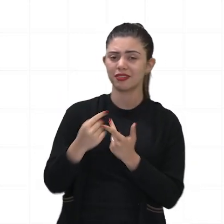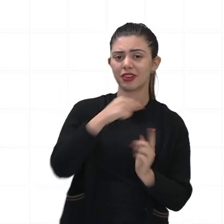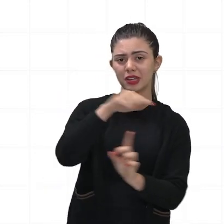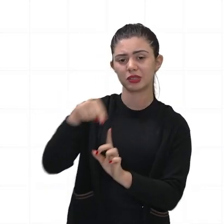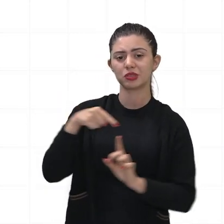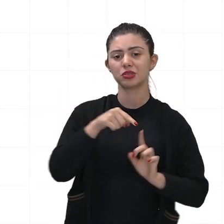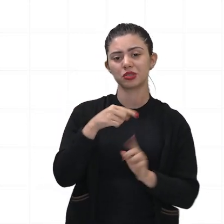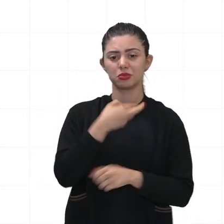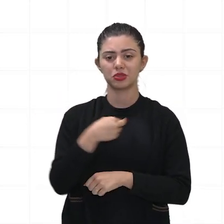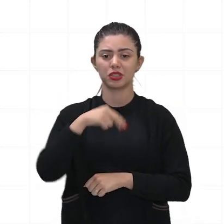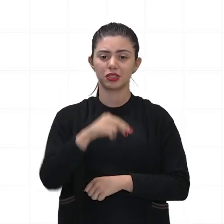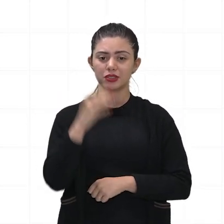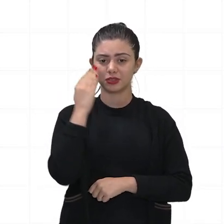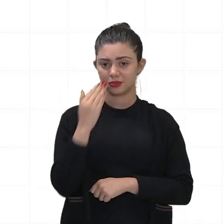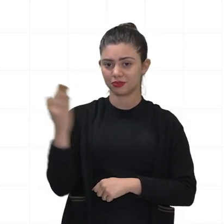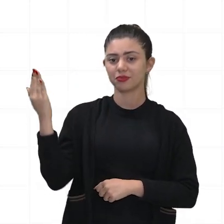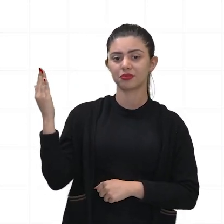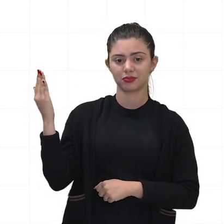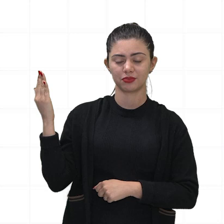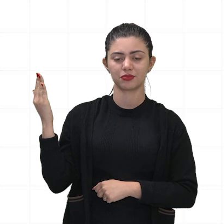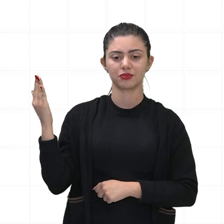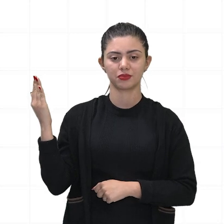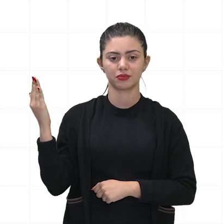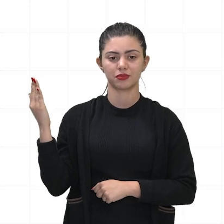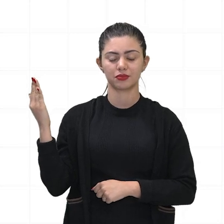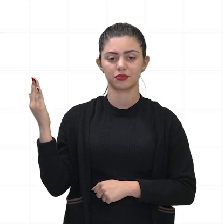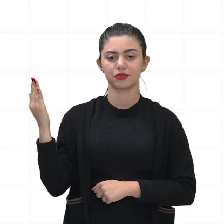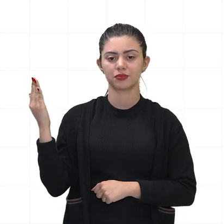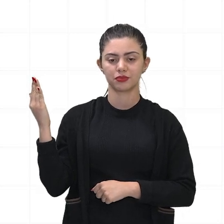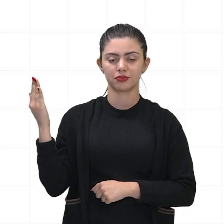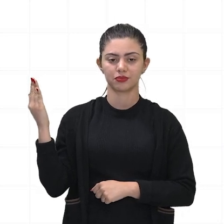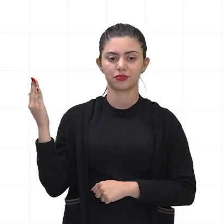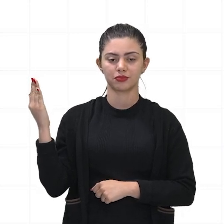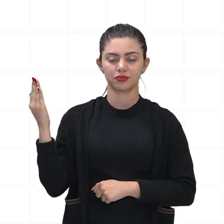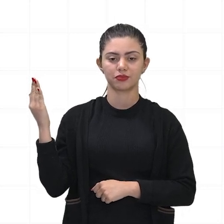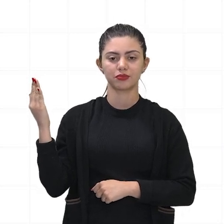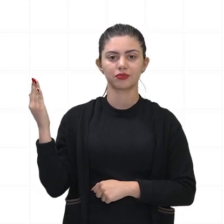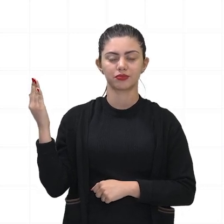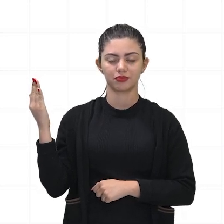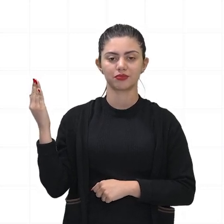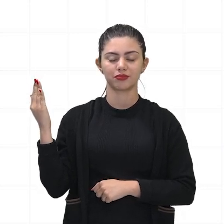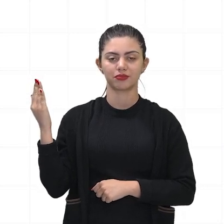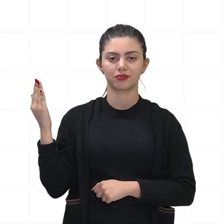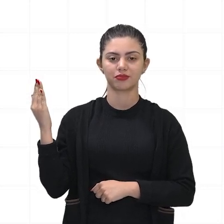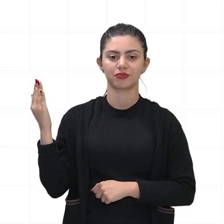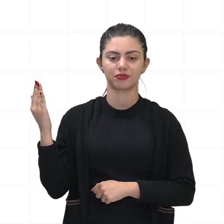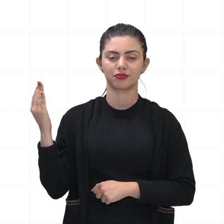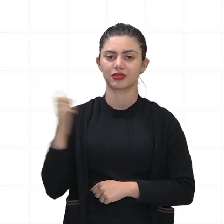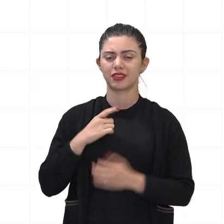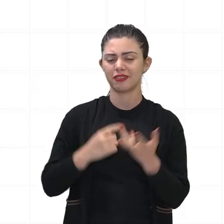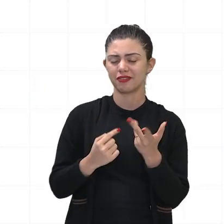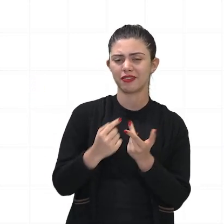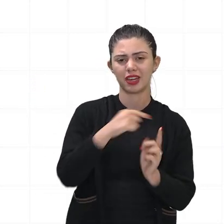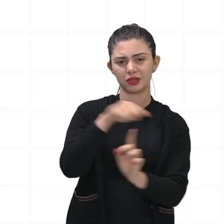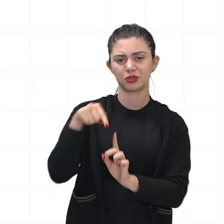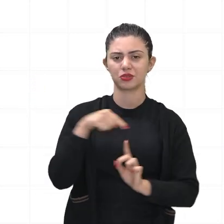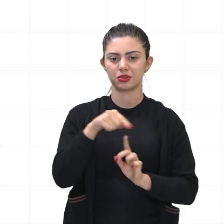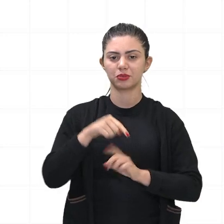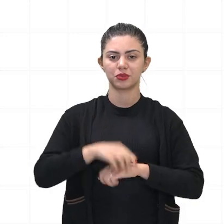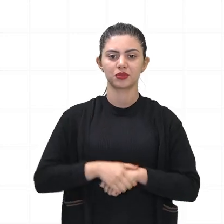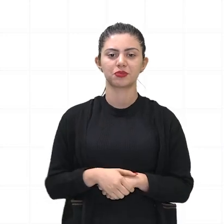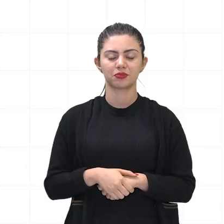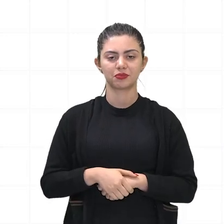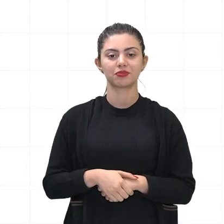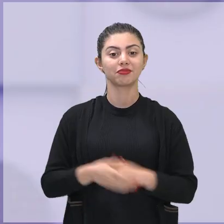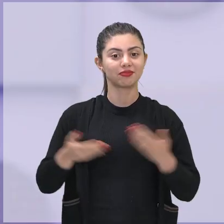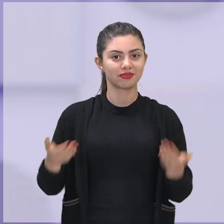partir do ateísmo, agnosticismo, budismo, messianismo, cristianismo e transcendência, entre outras